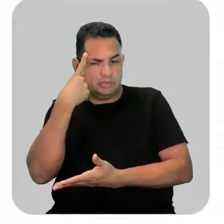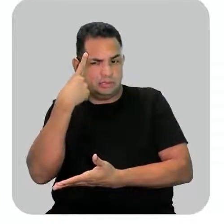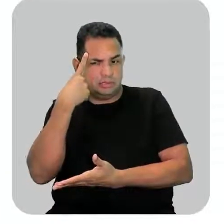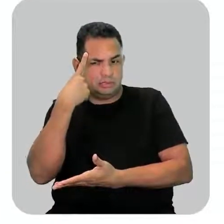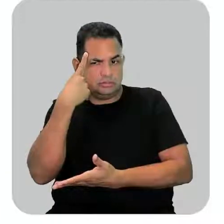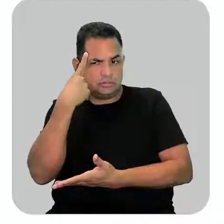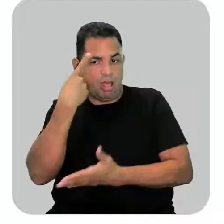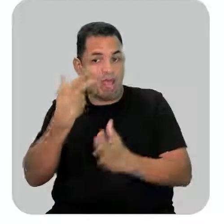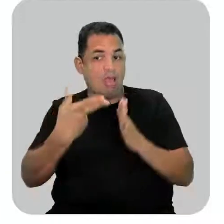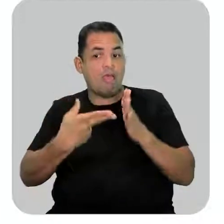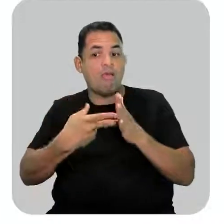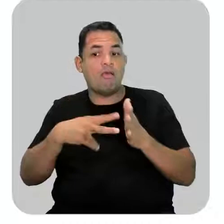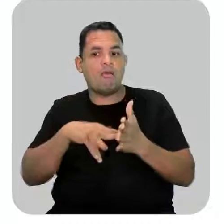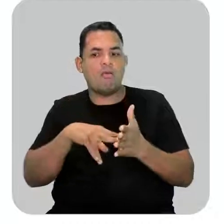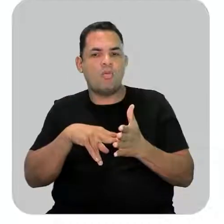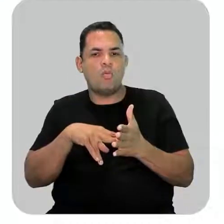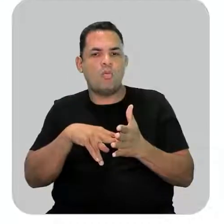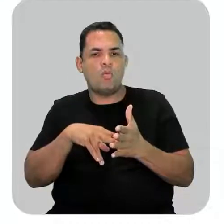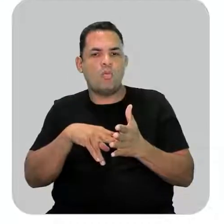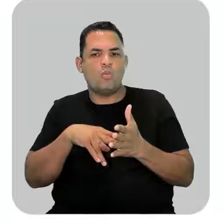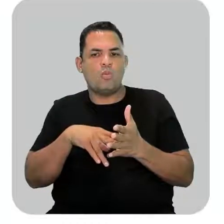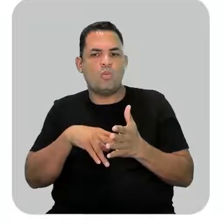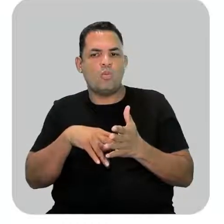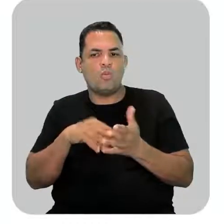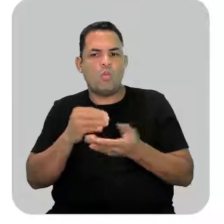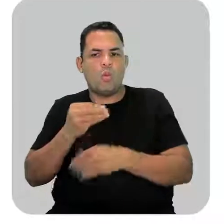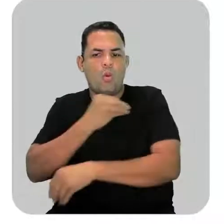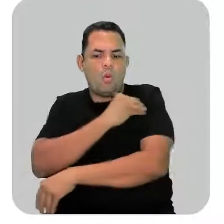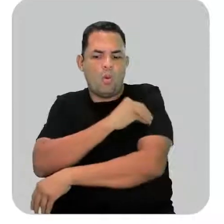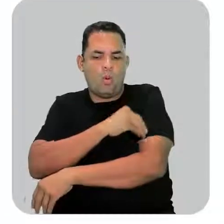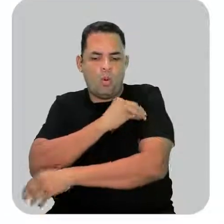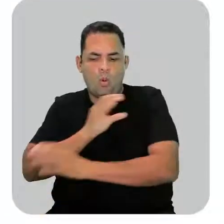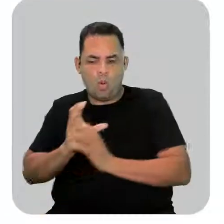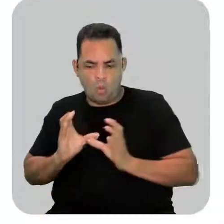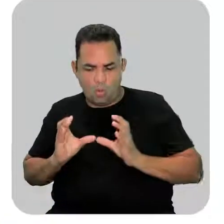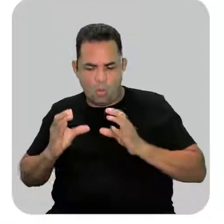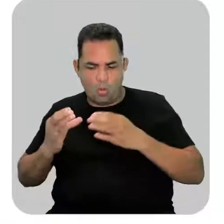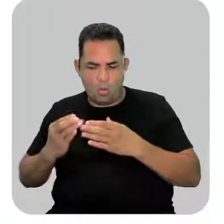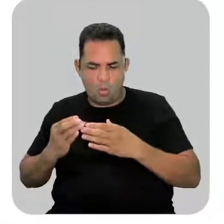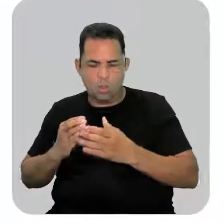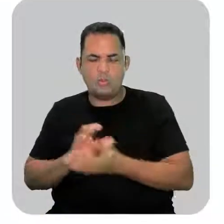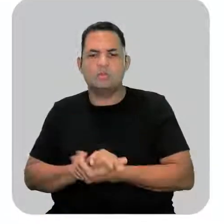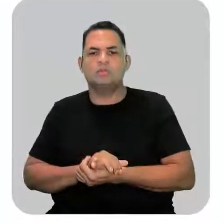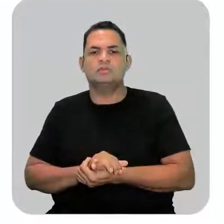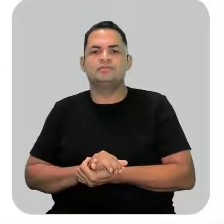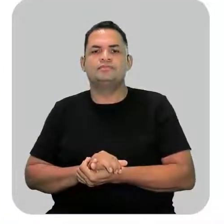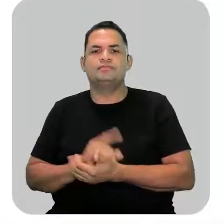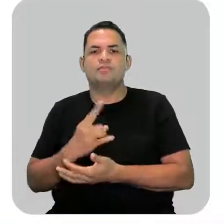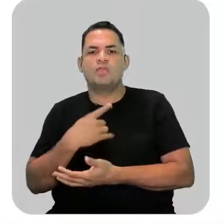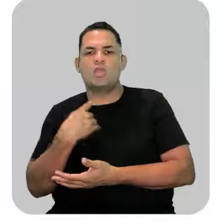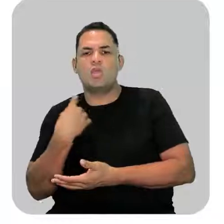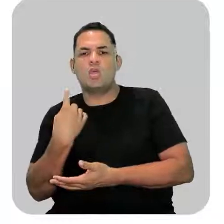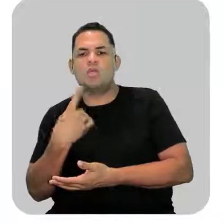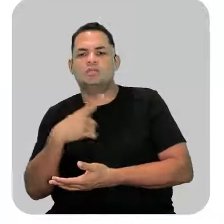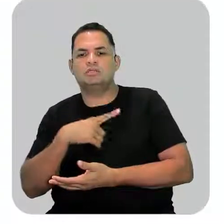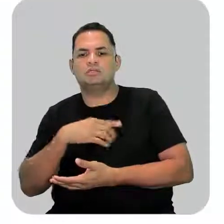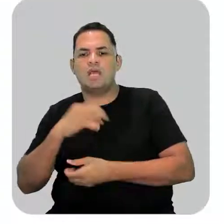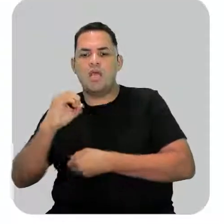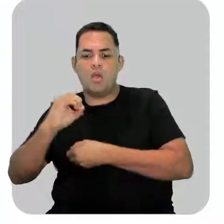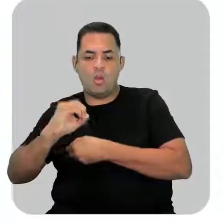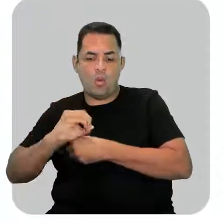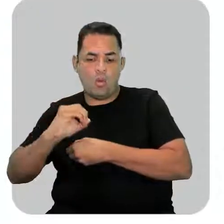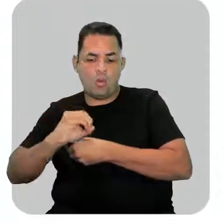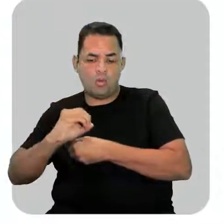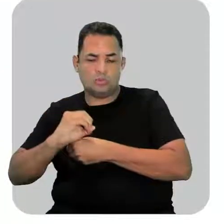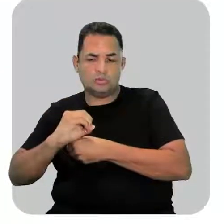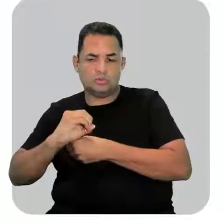Então significa que no grupo álcool, que é uma função oxigenada, nós vamos ter o oxigênio aparecendo de